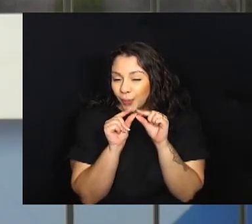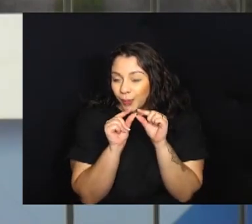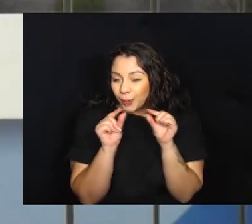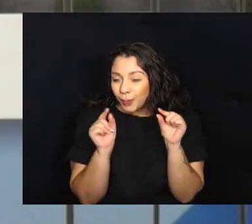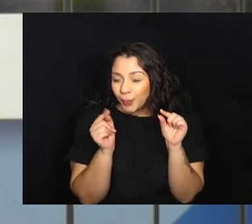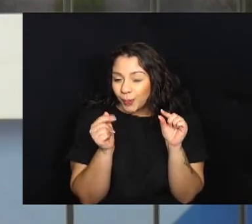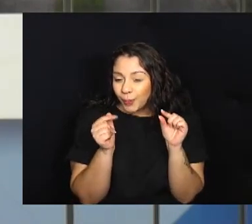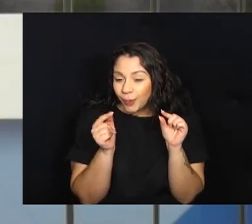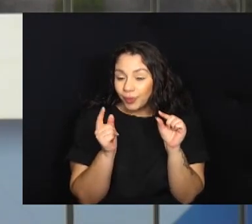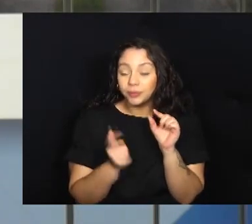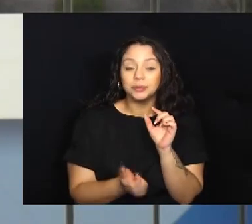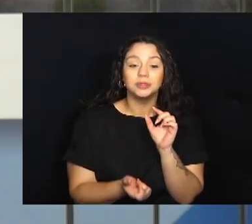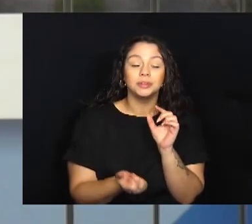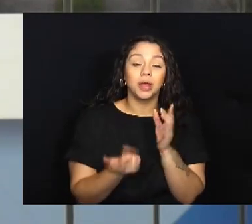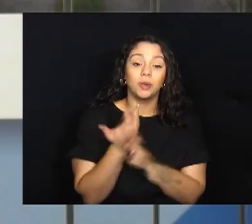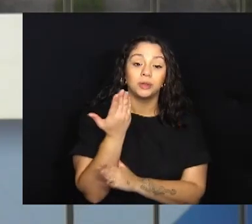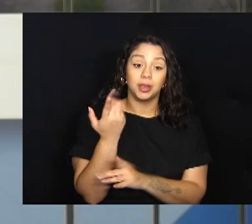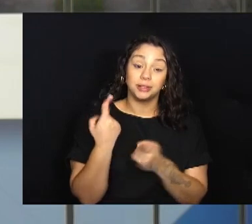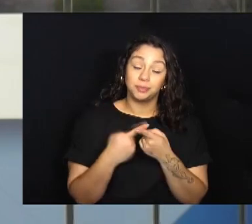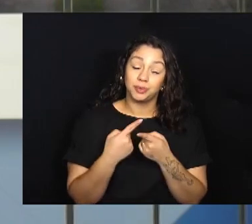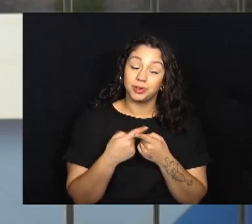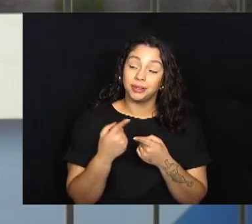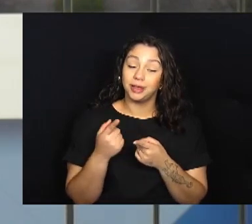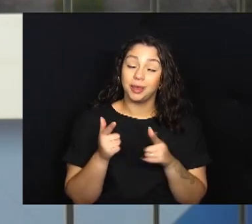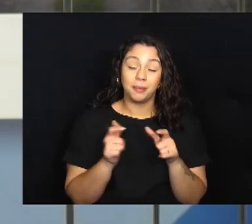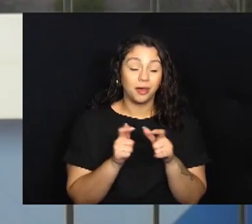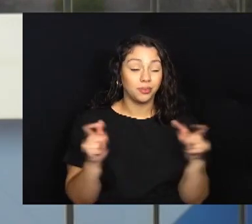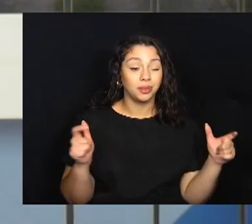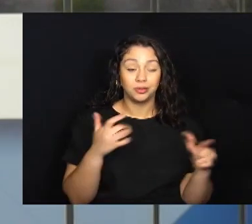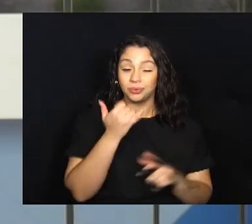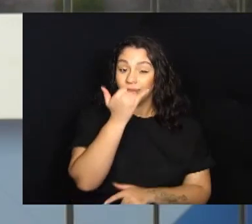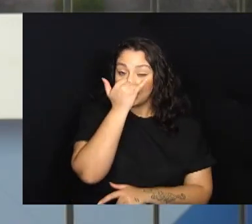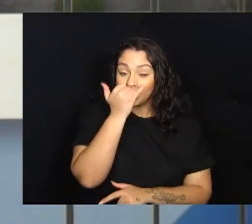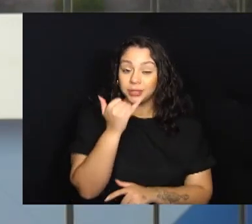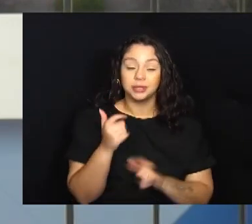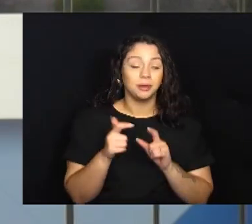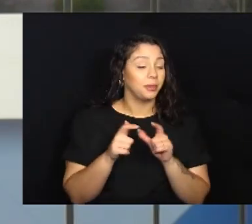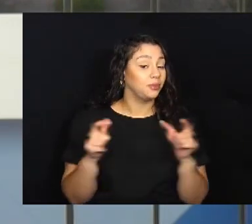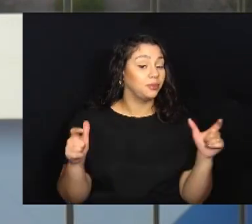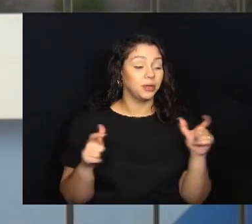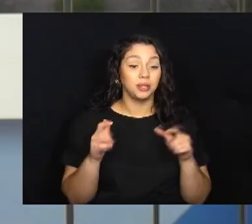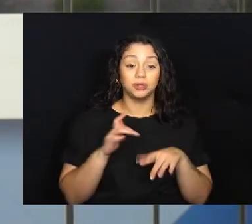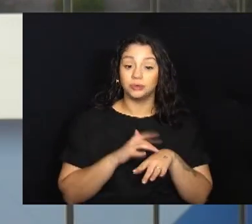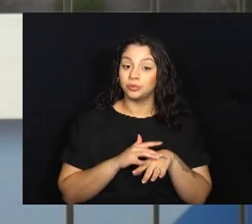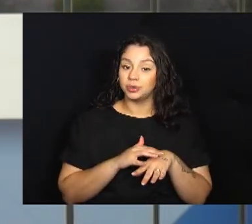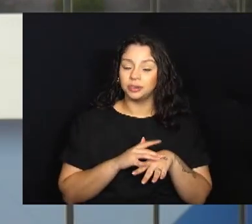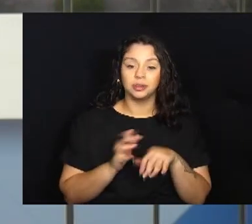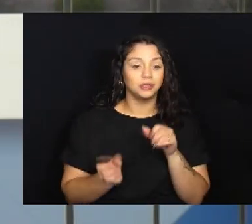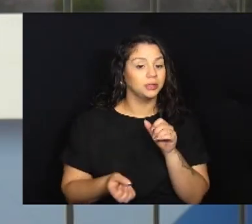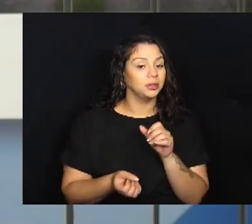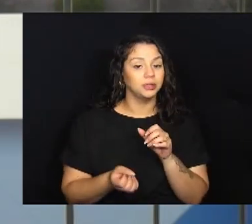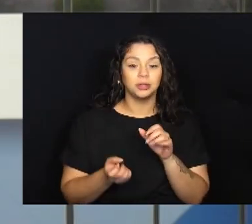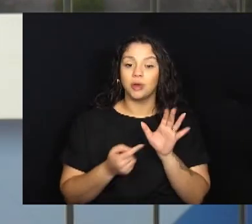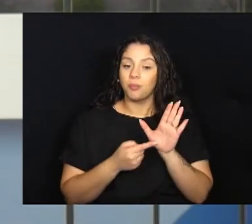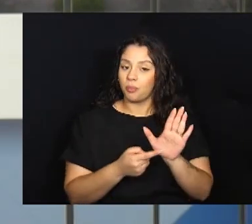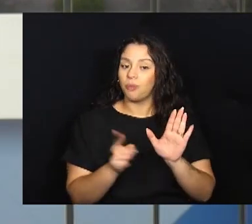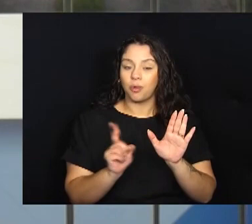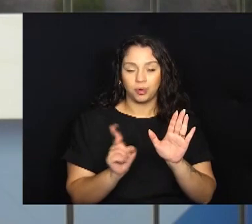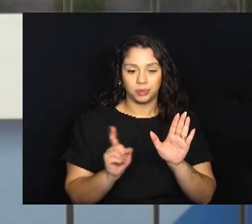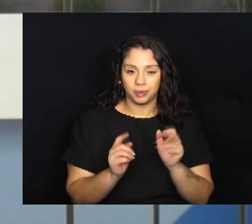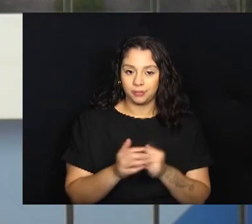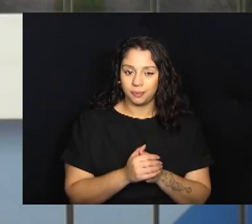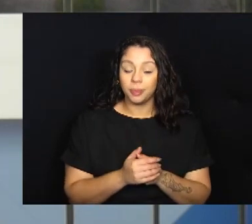grande maioria dos acidentes, dos adoecimentos não aparece. E de novo, como que